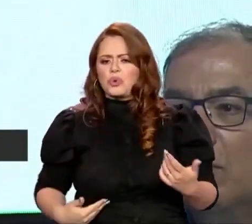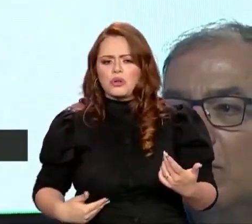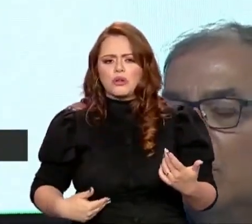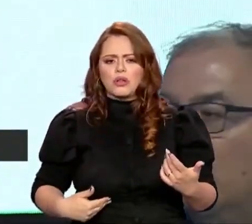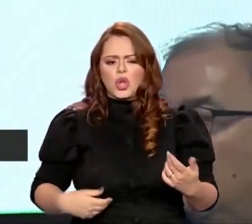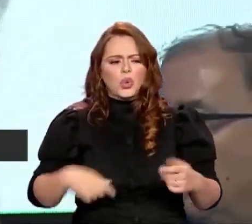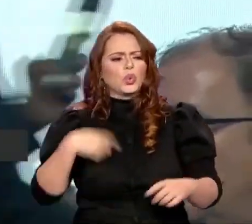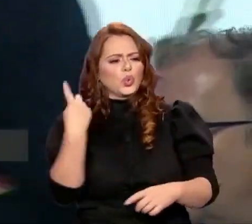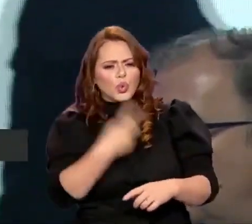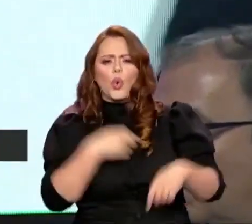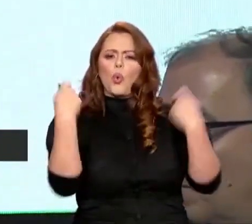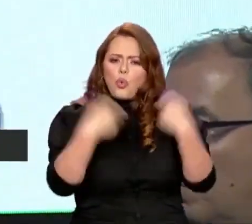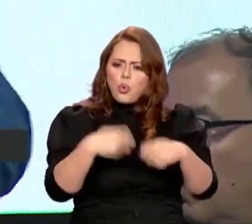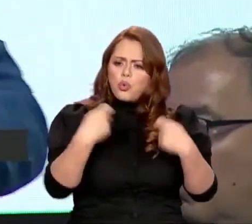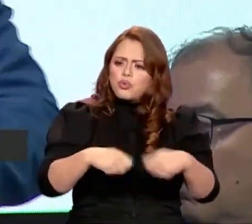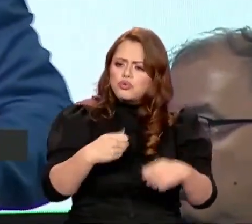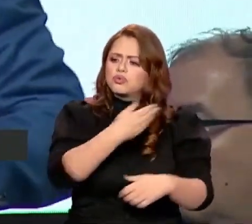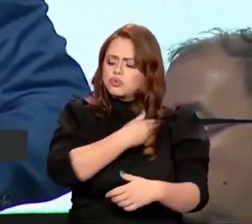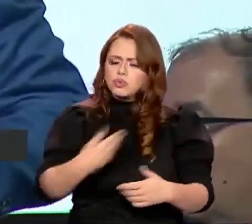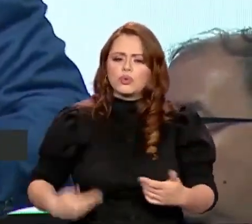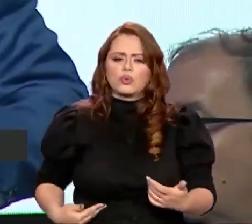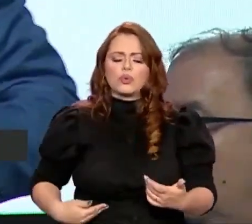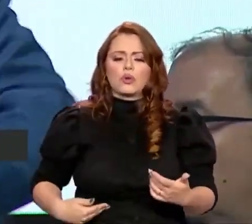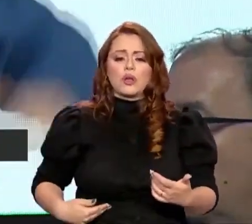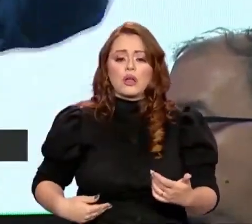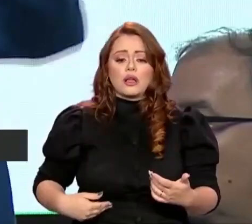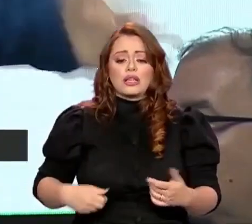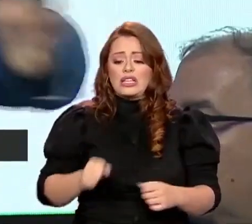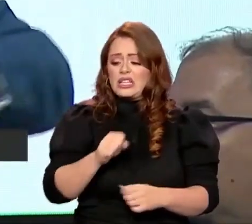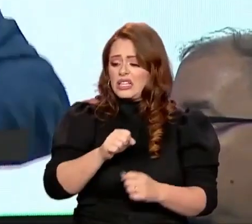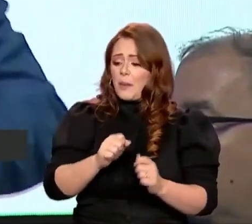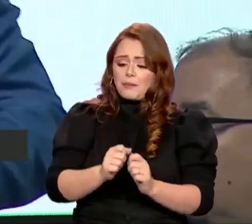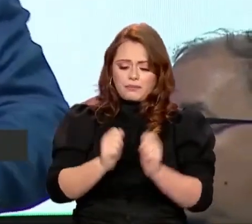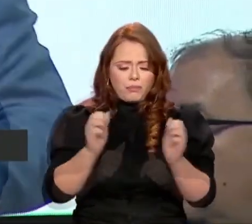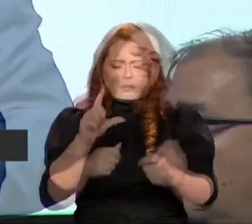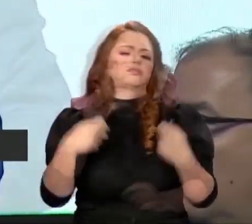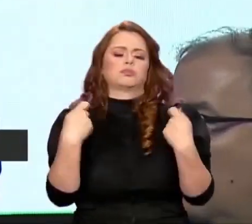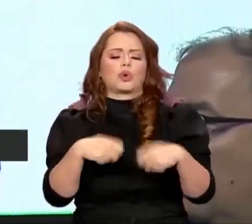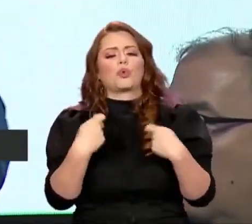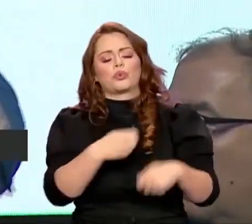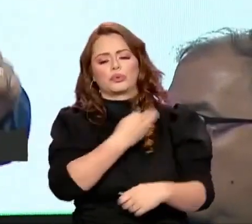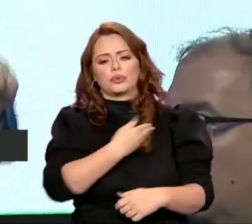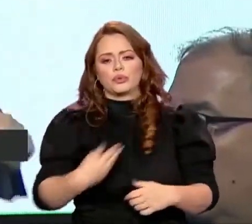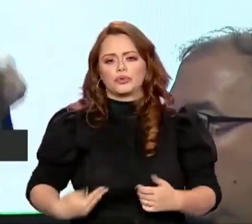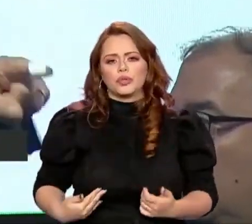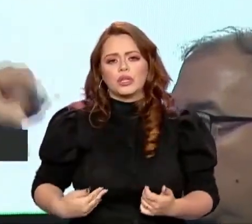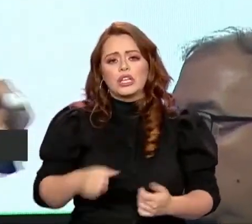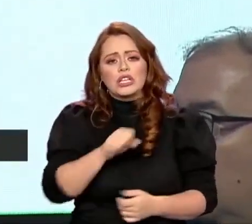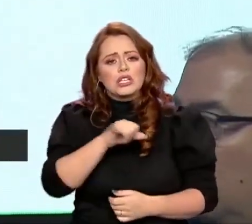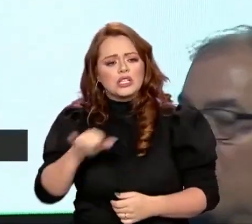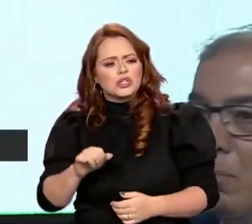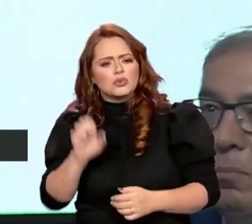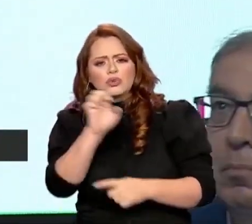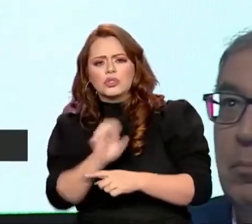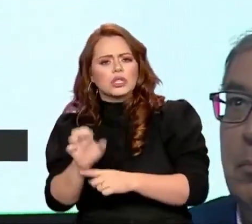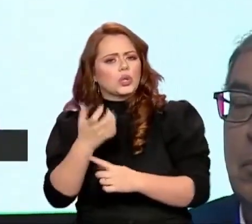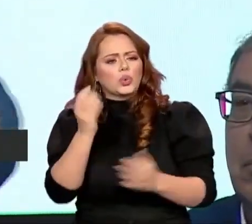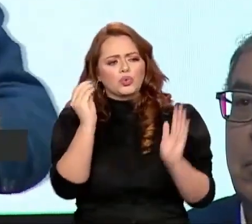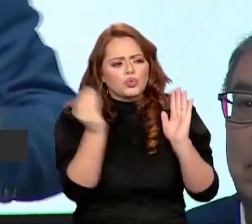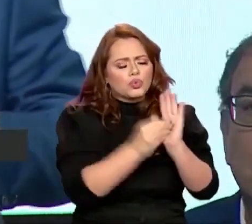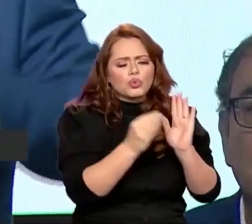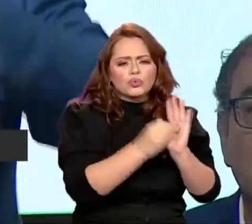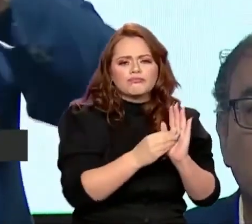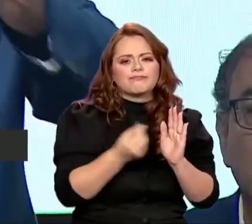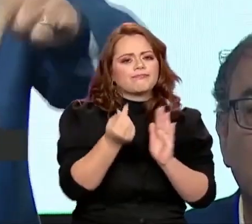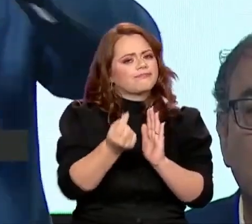mundo precisa do governo. Pequeno precisa, grande precisa e médio precisa. Se não é o Estado colocar dinheiro,